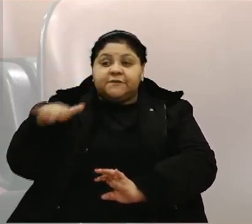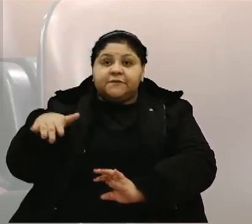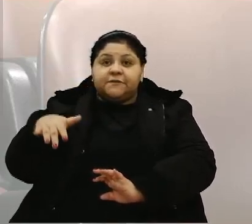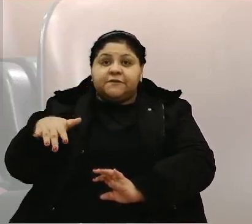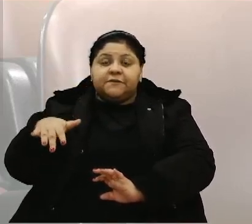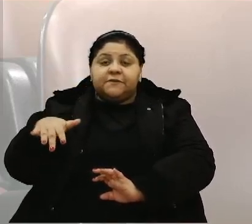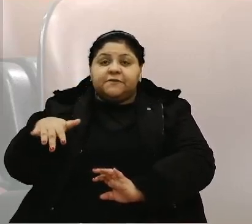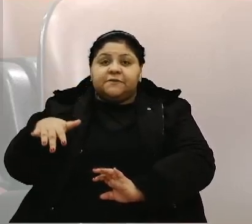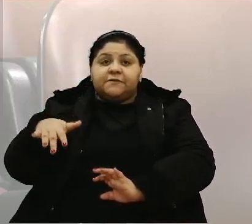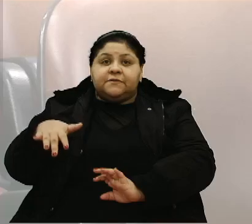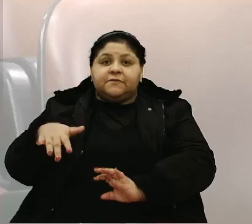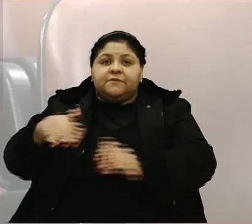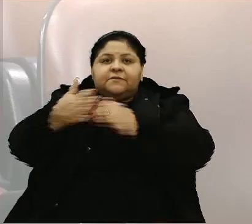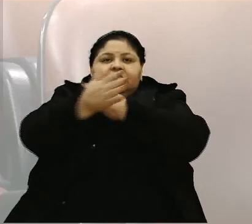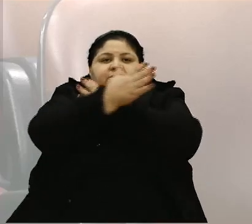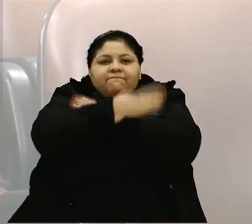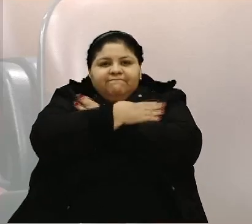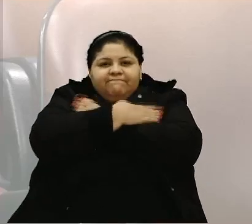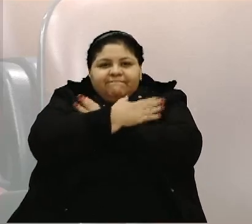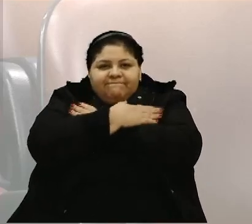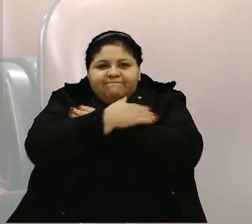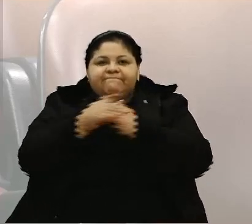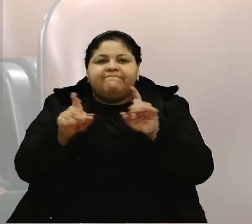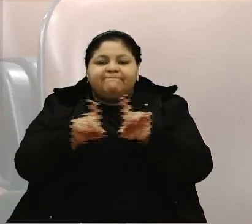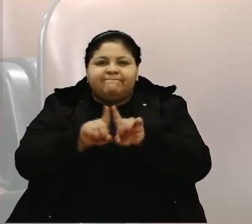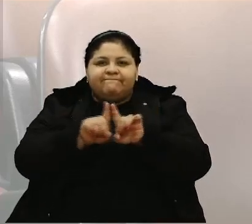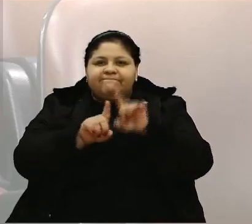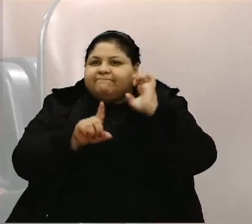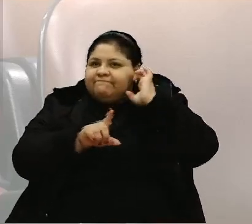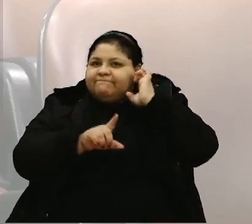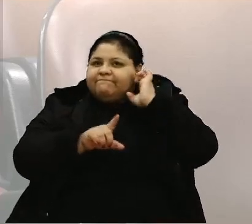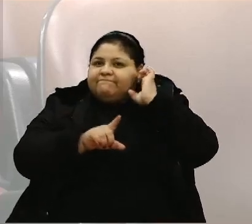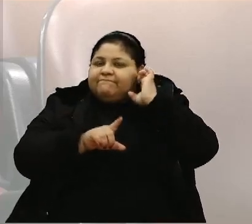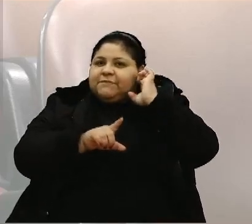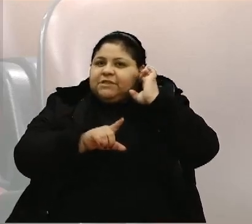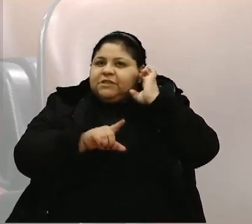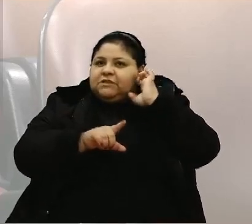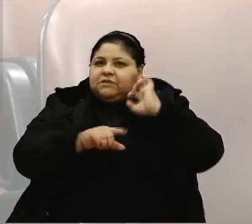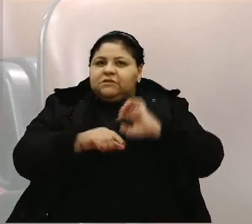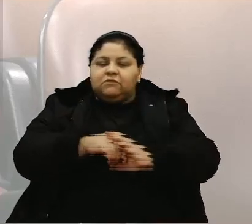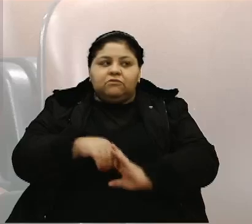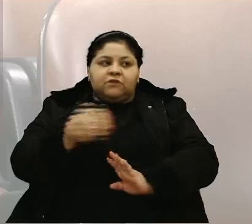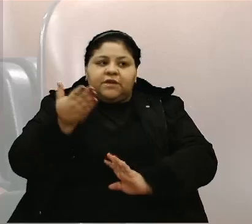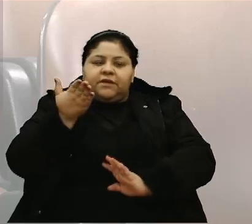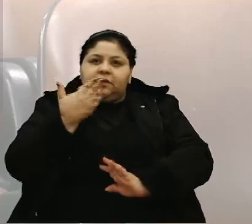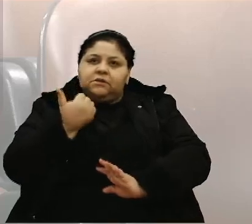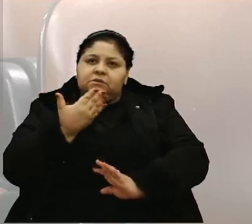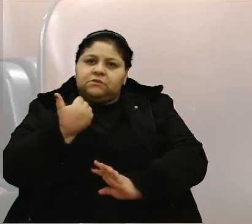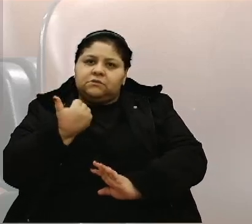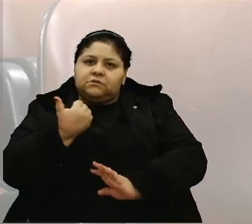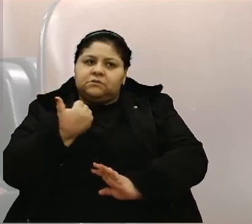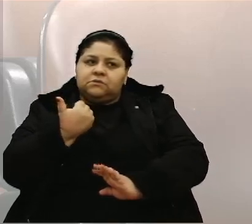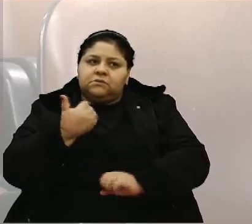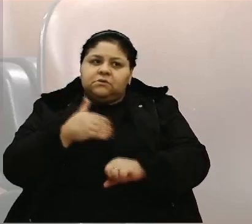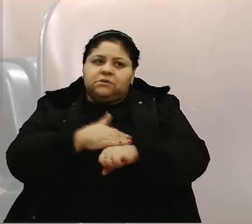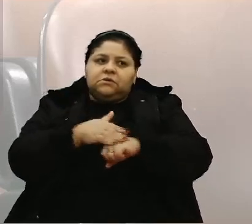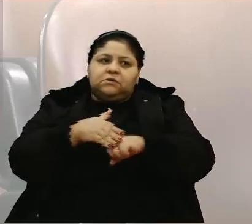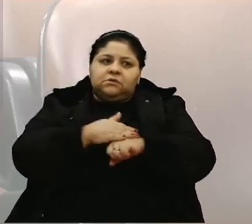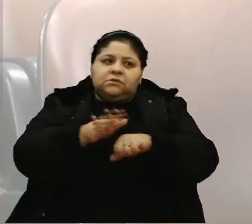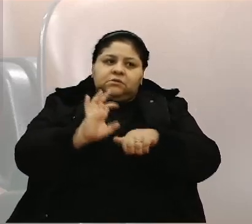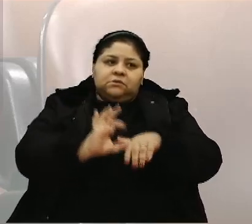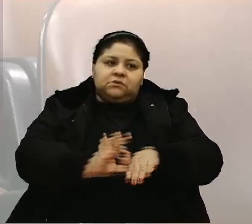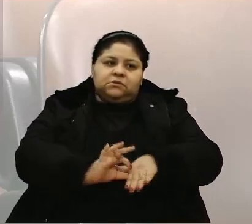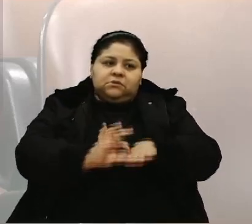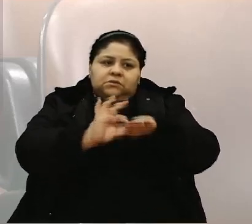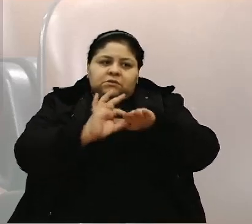as crianças se abraçando. Inclusive, dia antes é feito um jantar para conversar com as lideranças, todo mundo